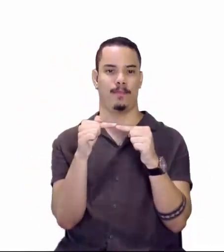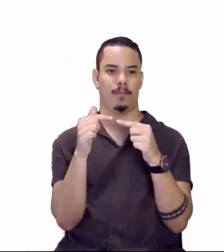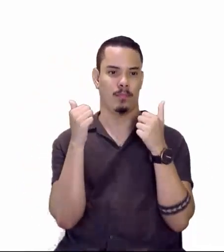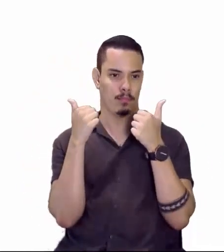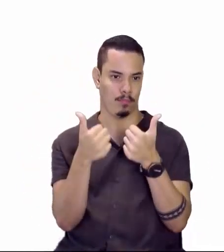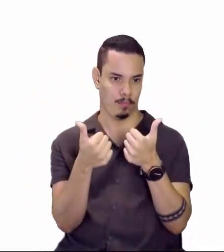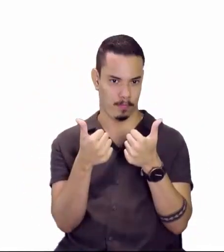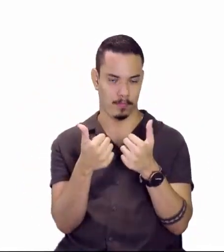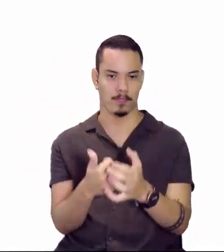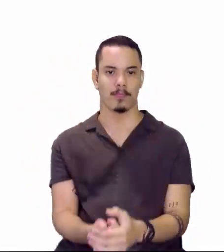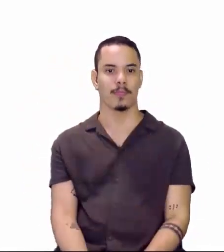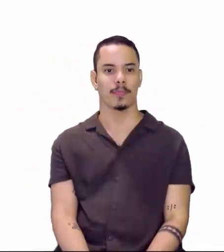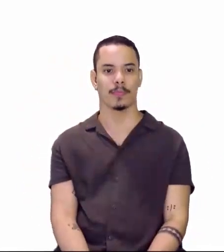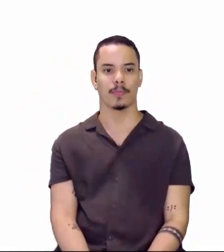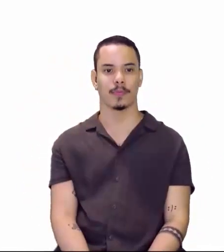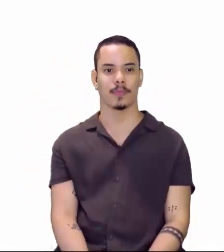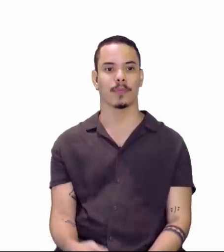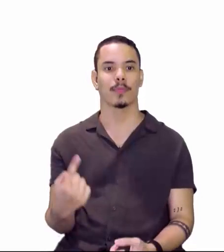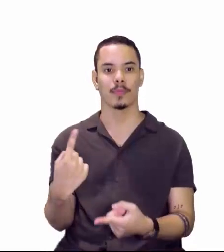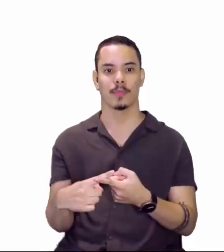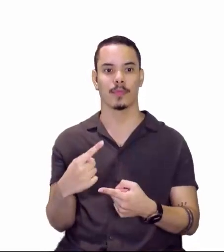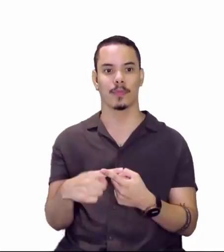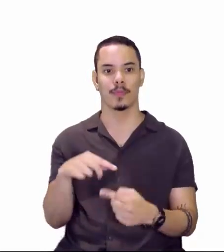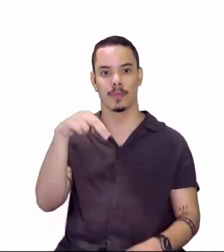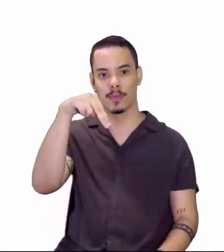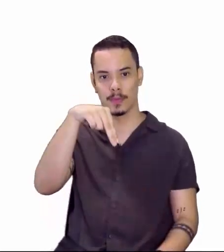Olha só, NPK,